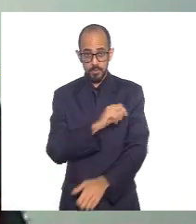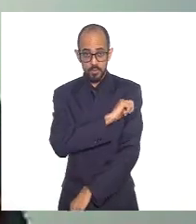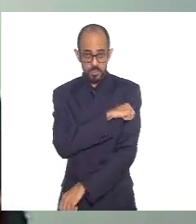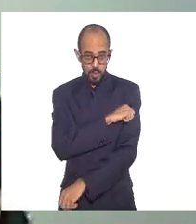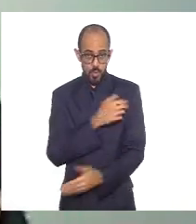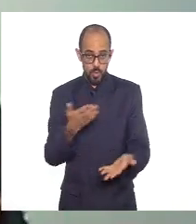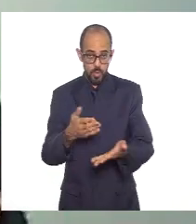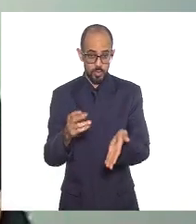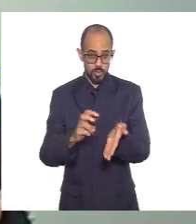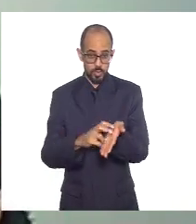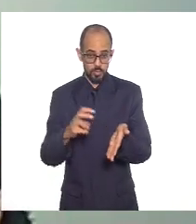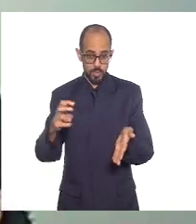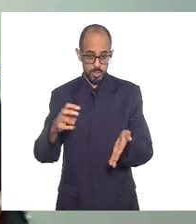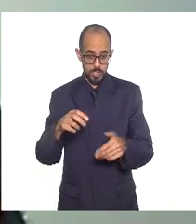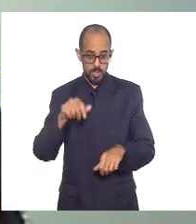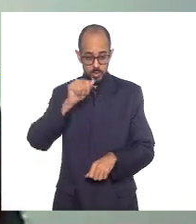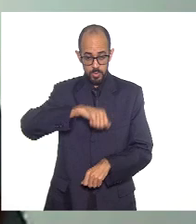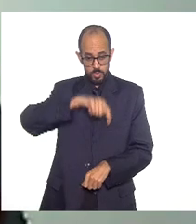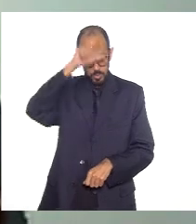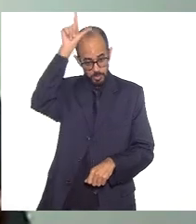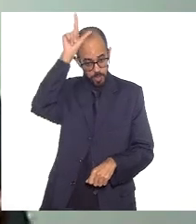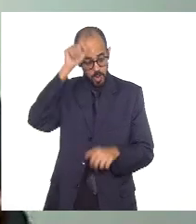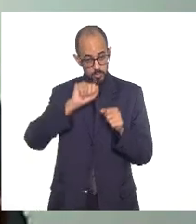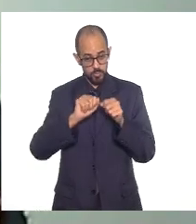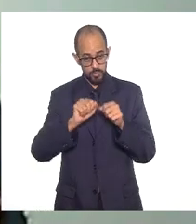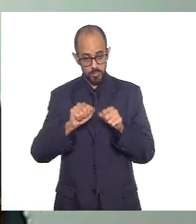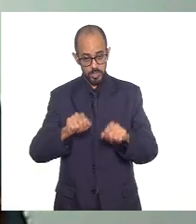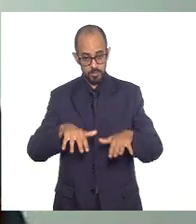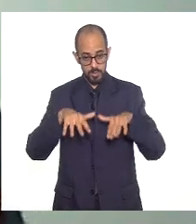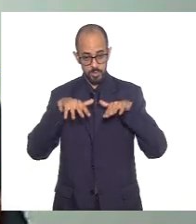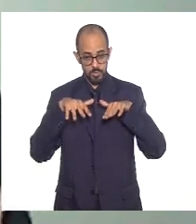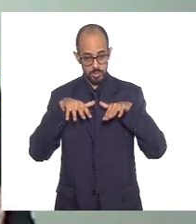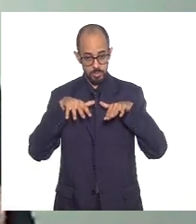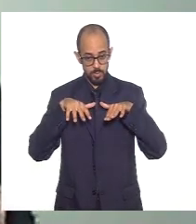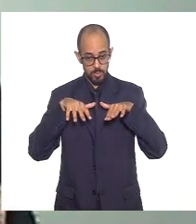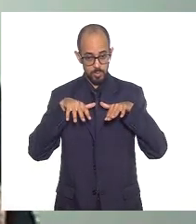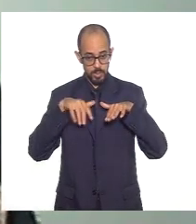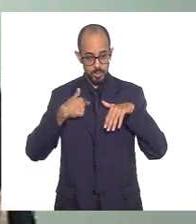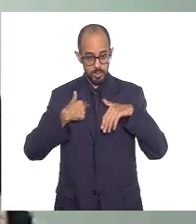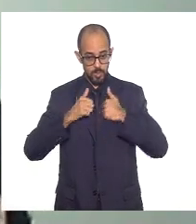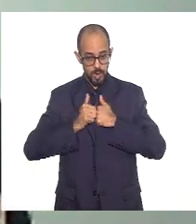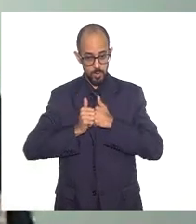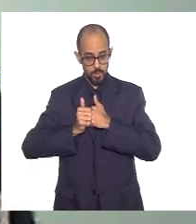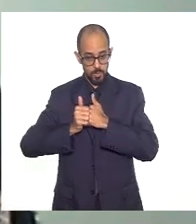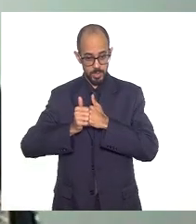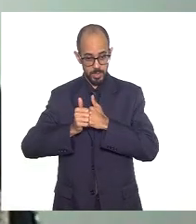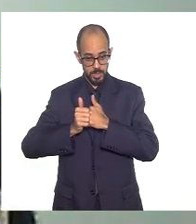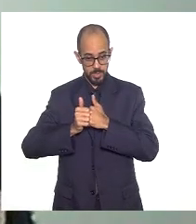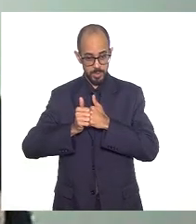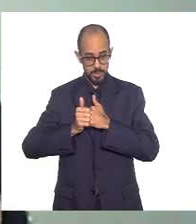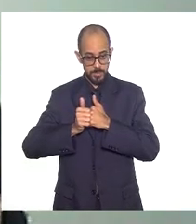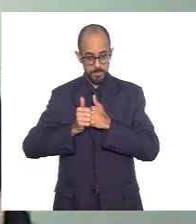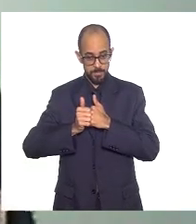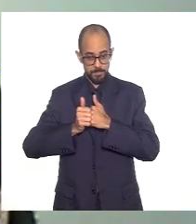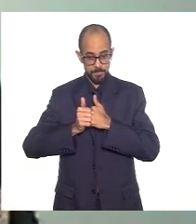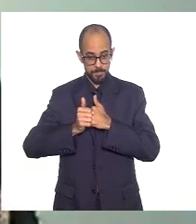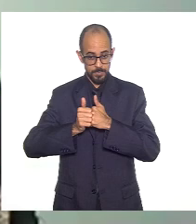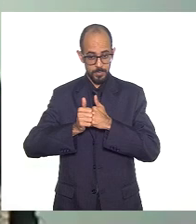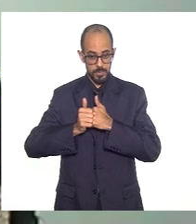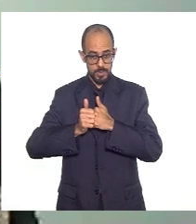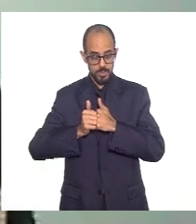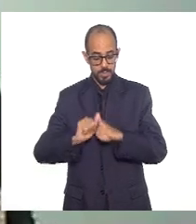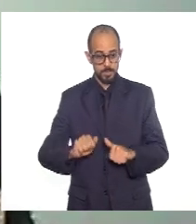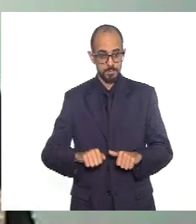Luiz Paulo promoveu uma belíssima audiência pública, que eu acompanhei em parte, mas minha assessoria acompanhou por